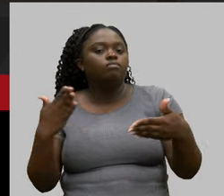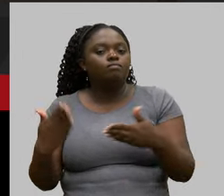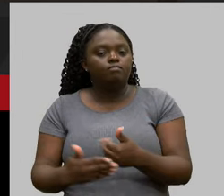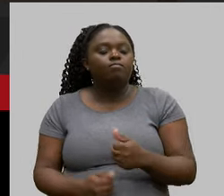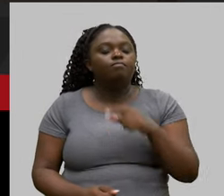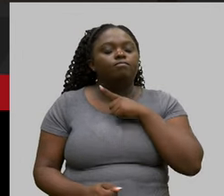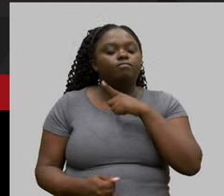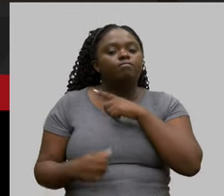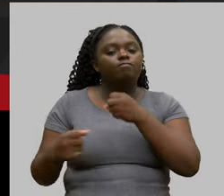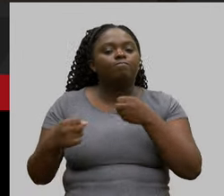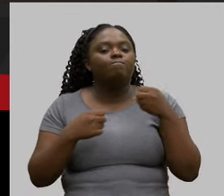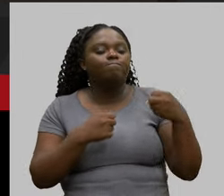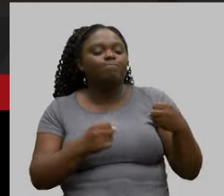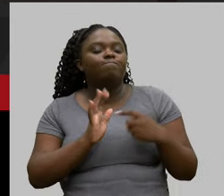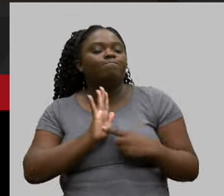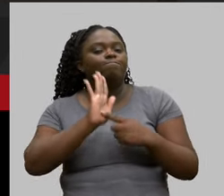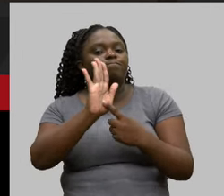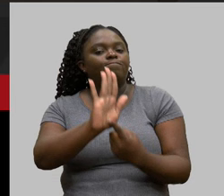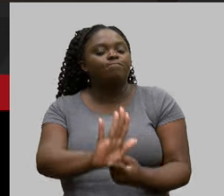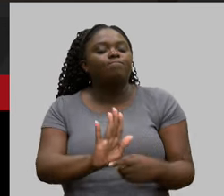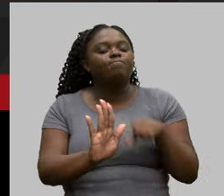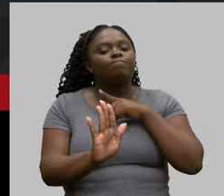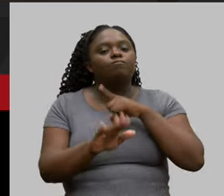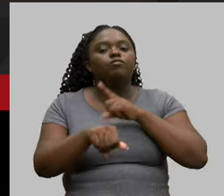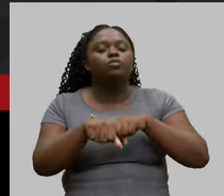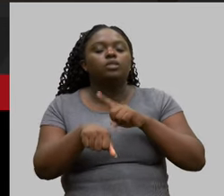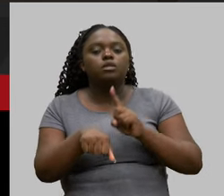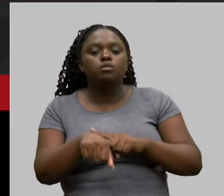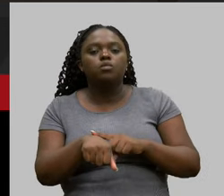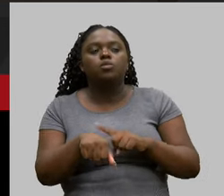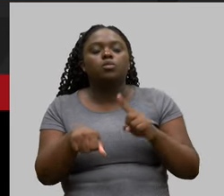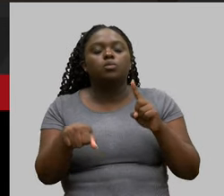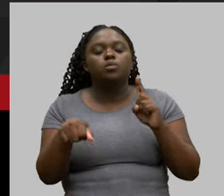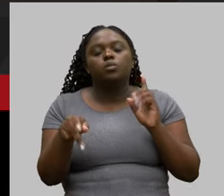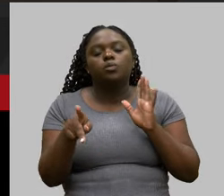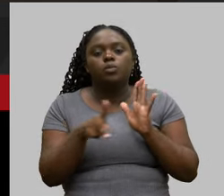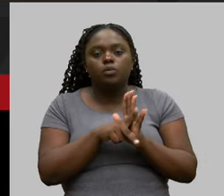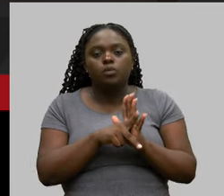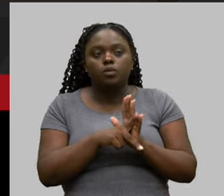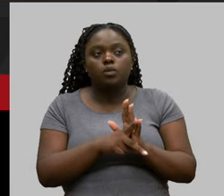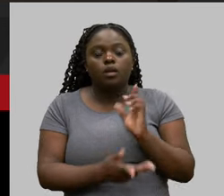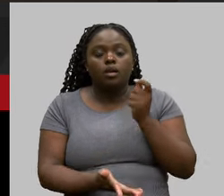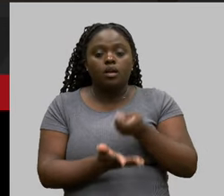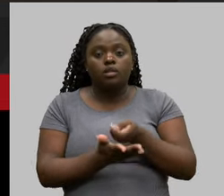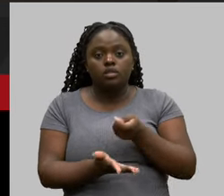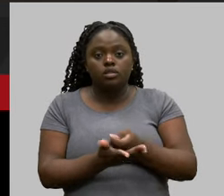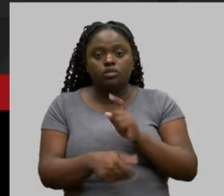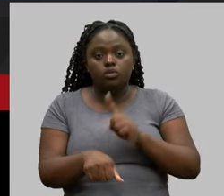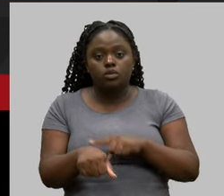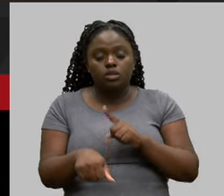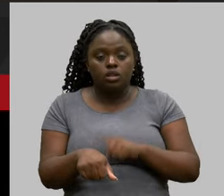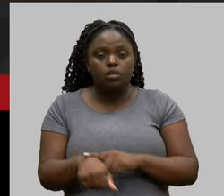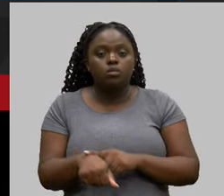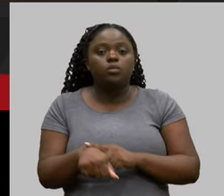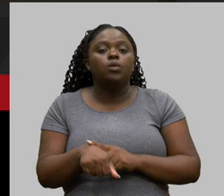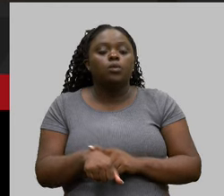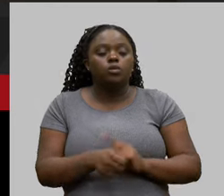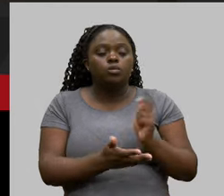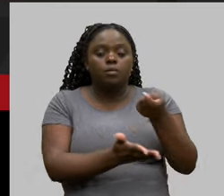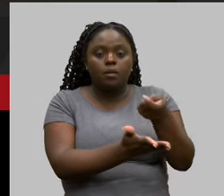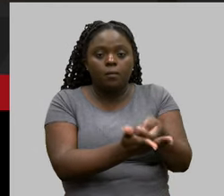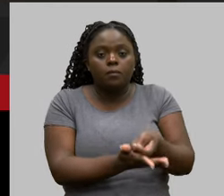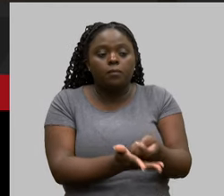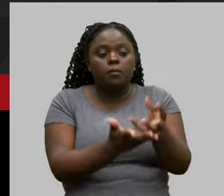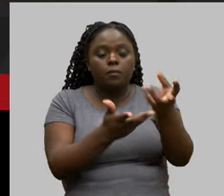fictício passando a extinguir o tempo de passando a exigir tempo de contribuição para direito aposentadoria aos